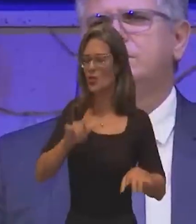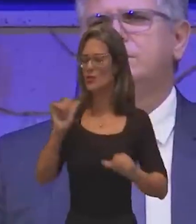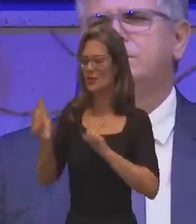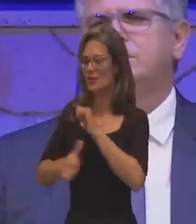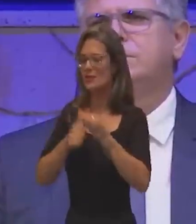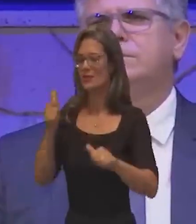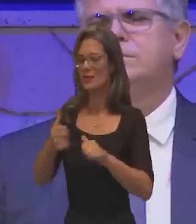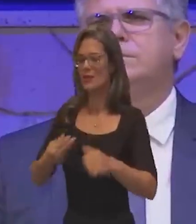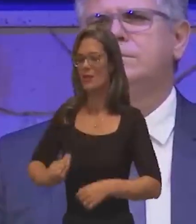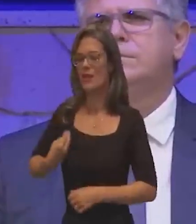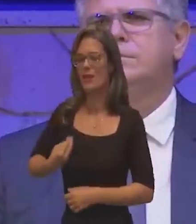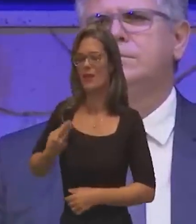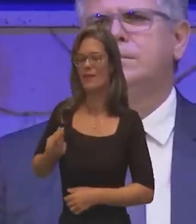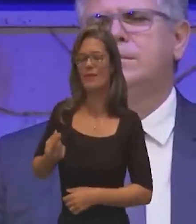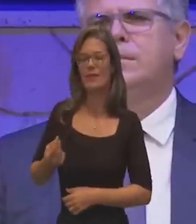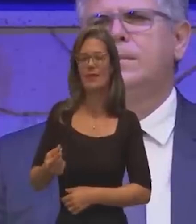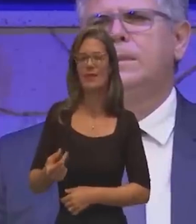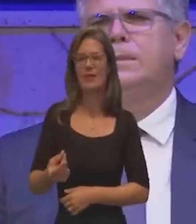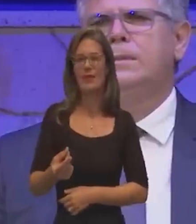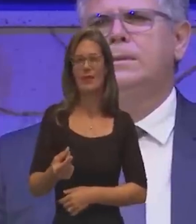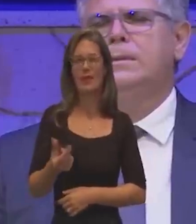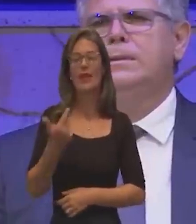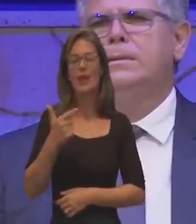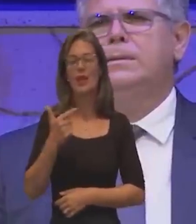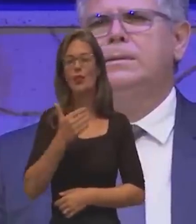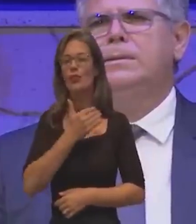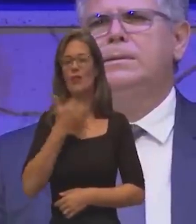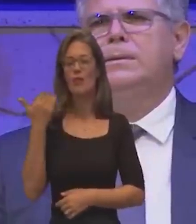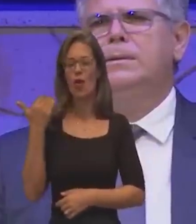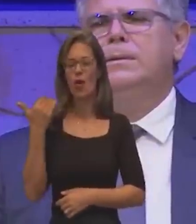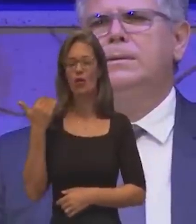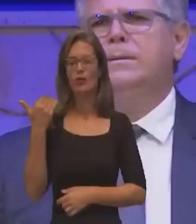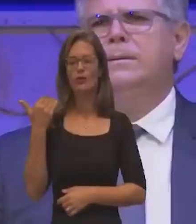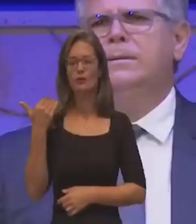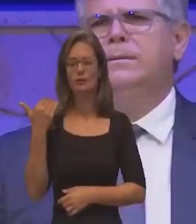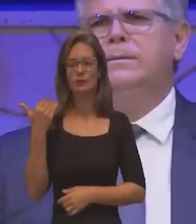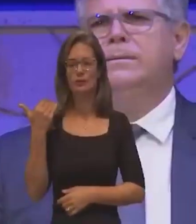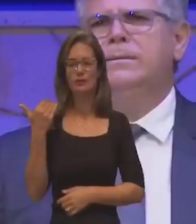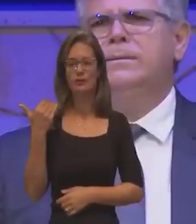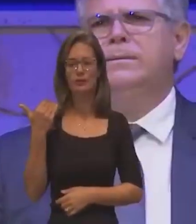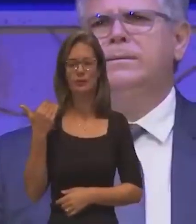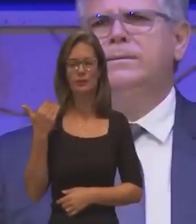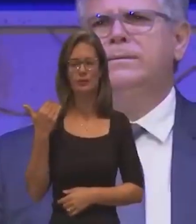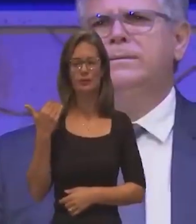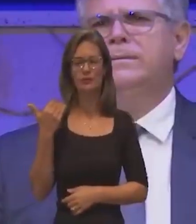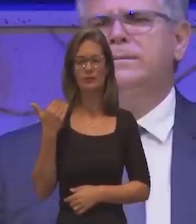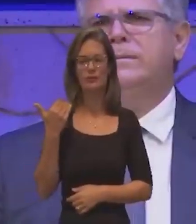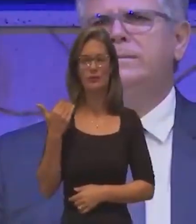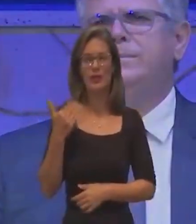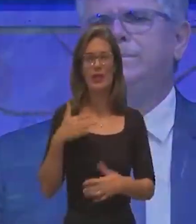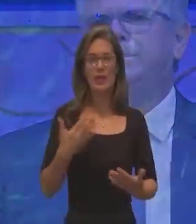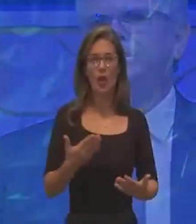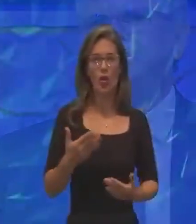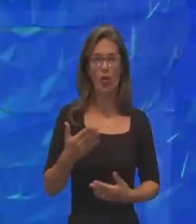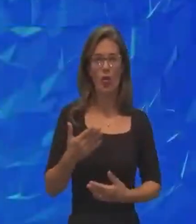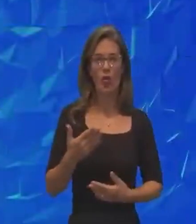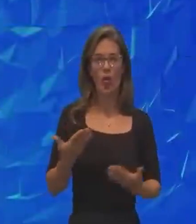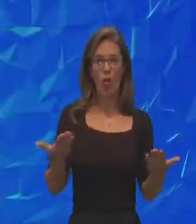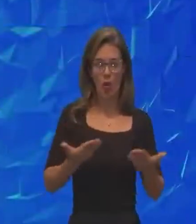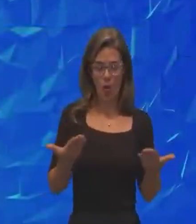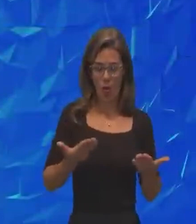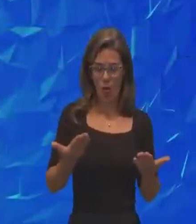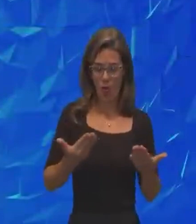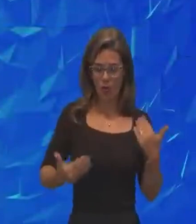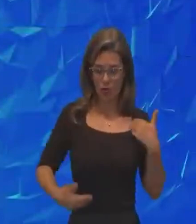ele usa essa expressão. E por isso, neste tabernáculo, neste corpo, neste